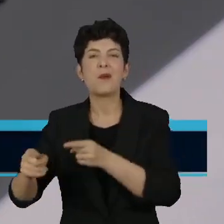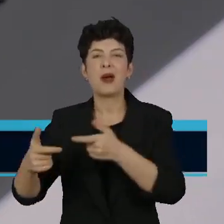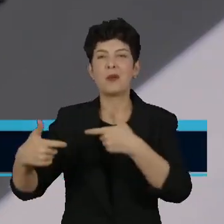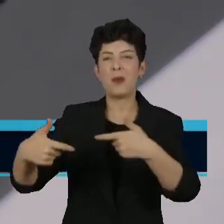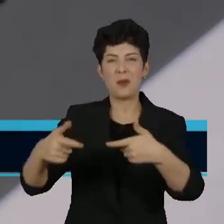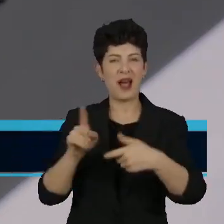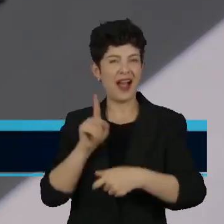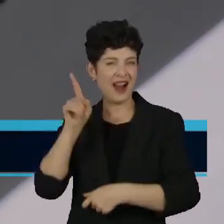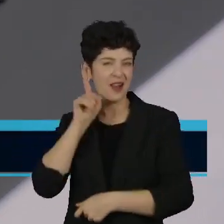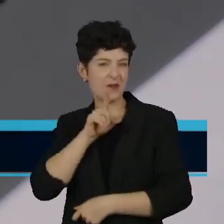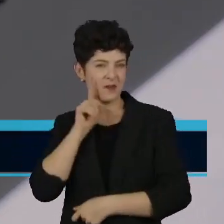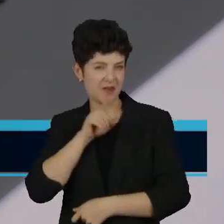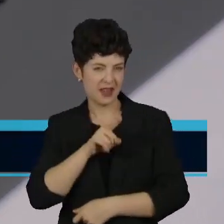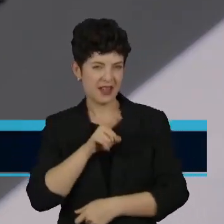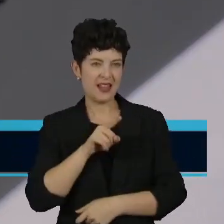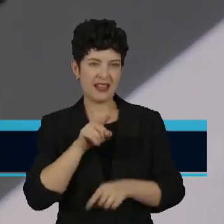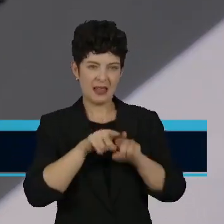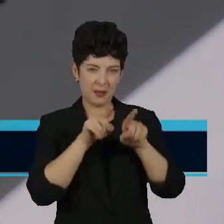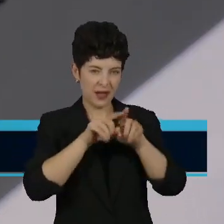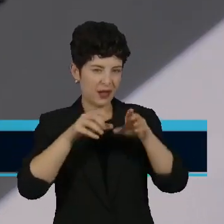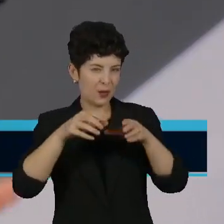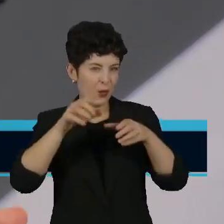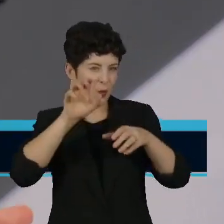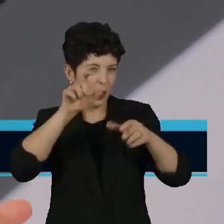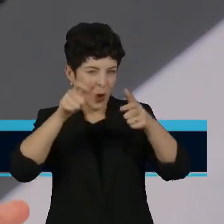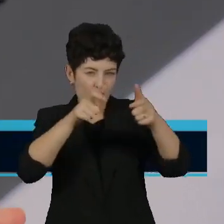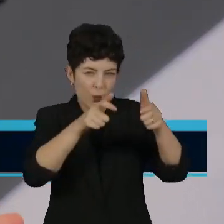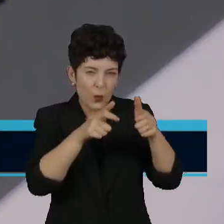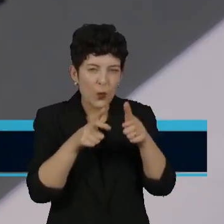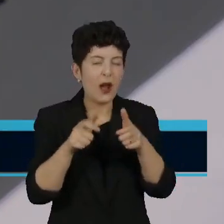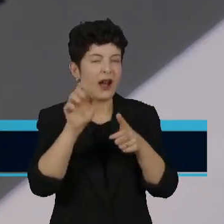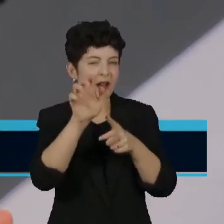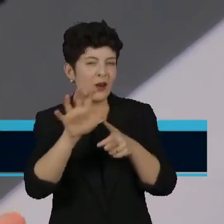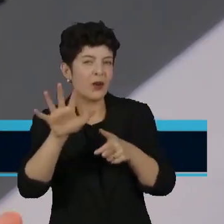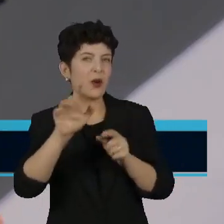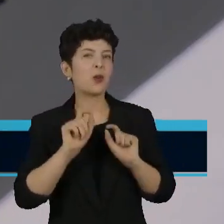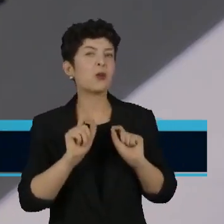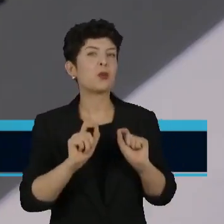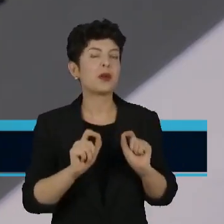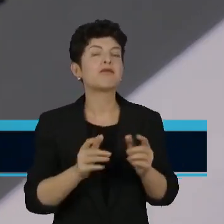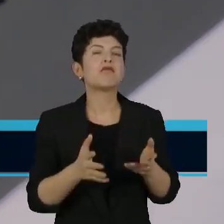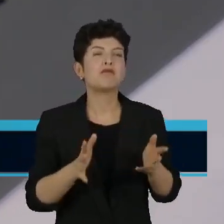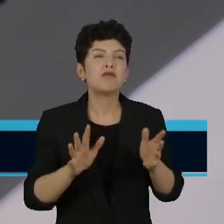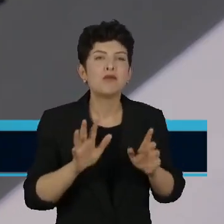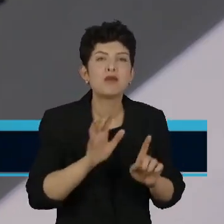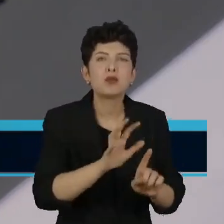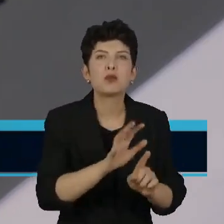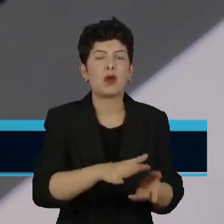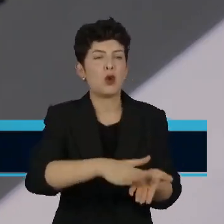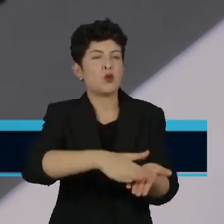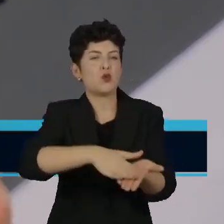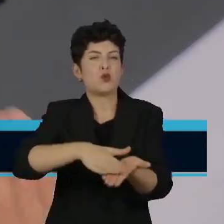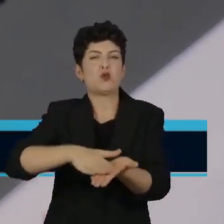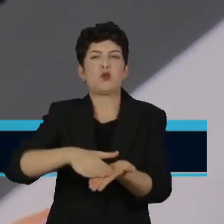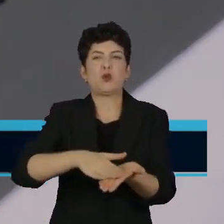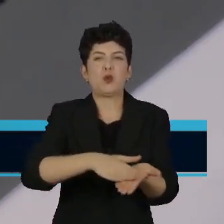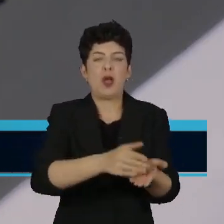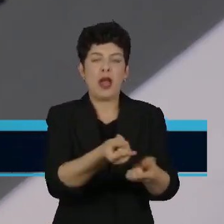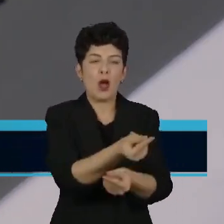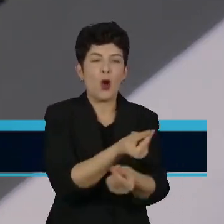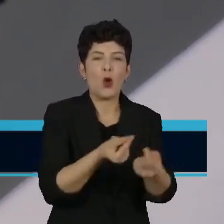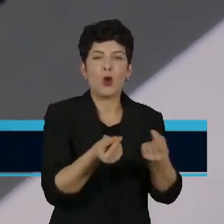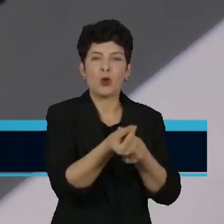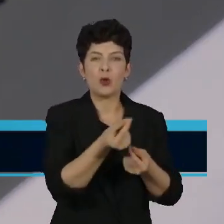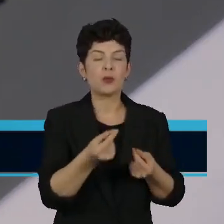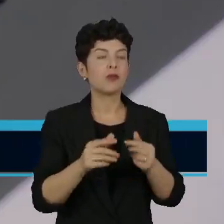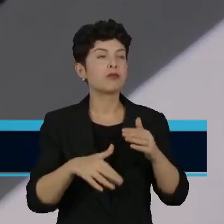dos Estados Unidos e de uma parte da Europa, com uma pressão muito forte, econômica, e que